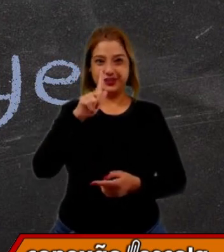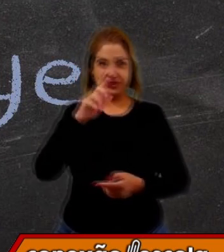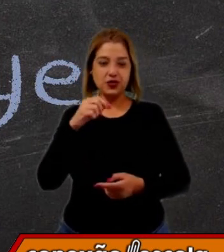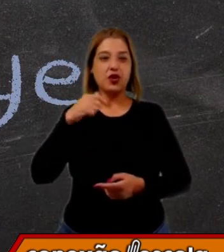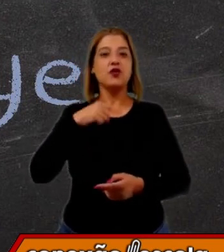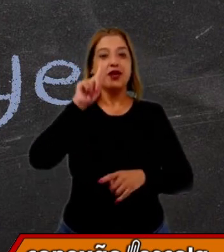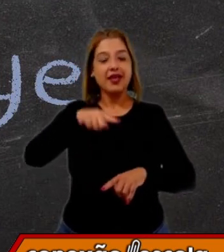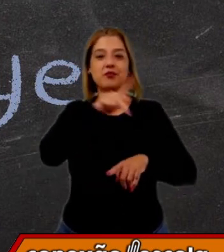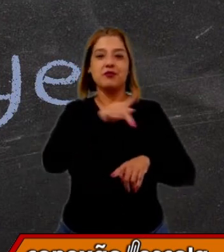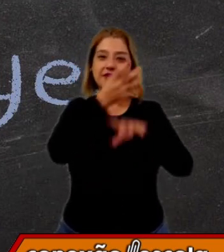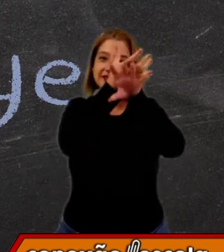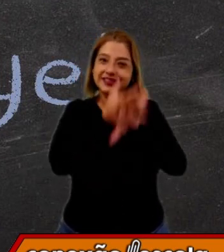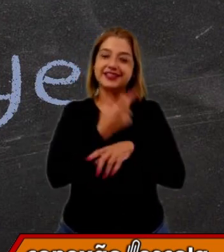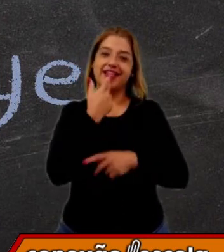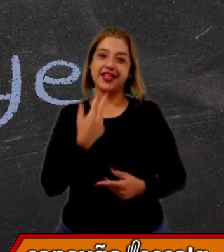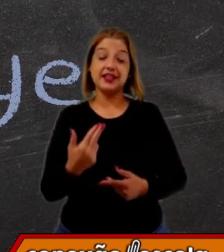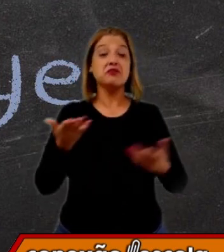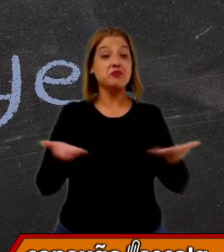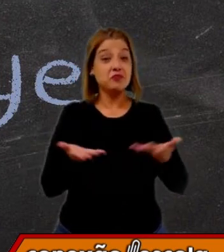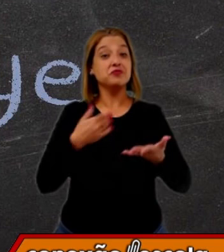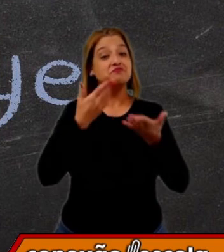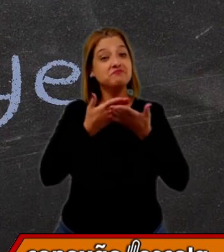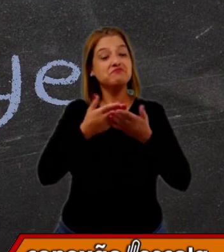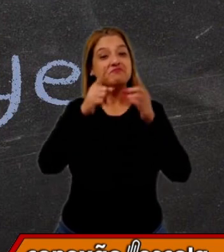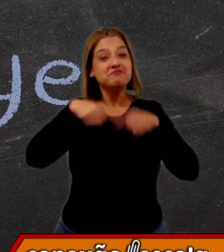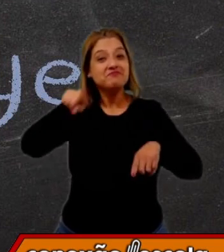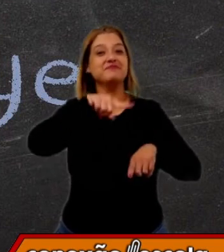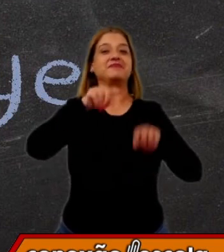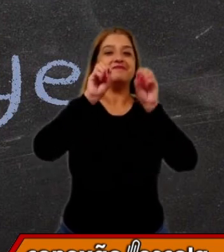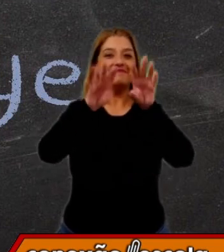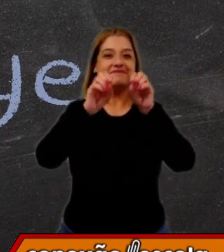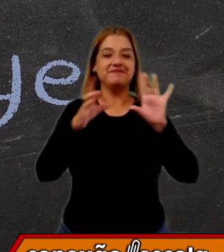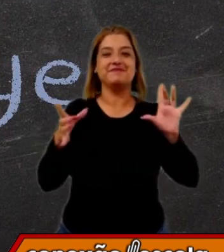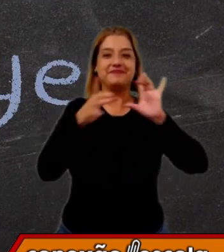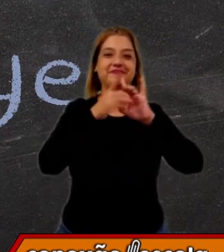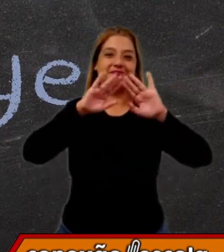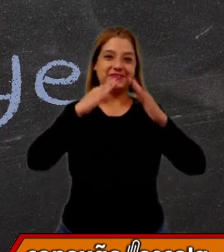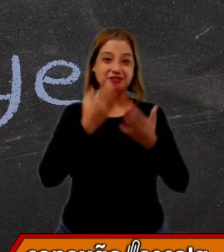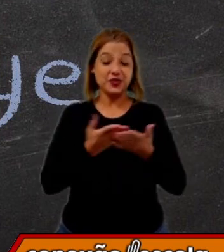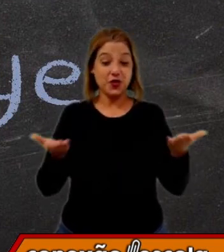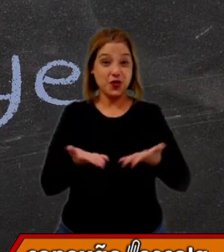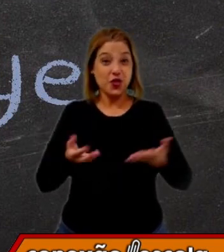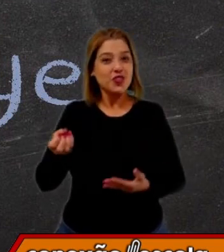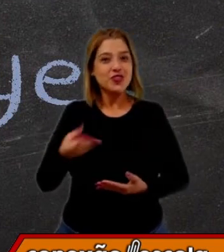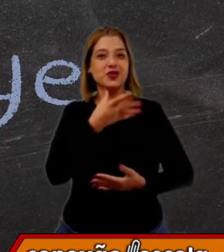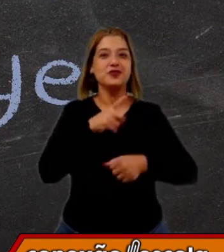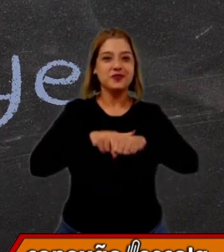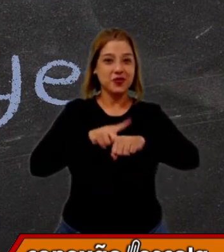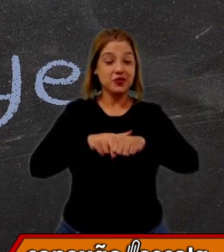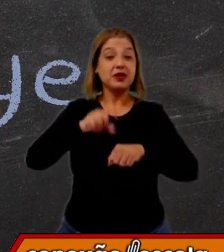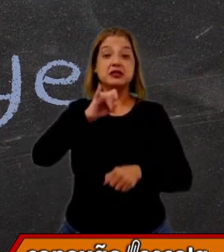Moraes o professor de língua inglesa estarei aqui ministrando aulas de língua inglesa no Conexão escola nesse novo momento certo